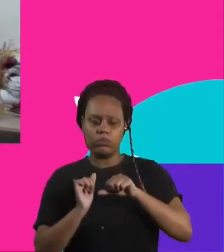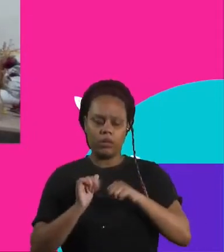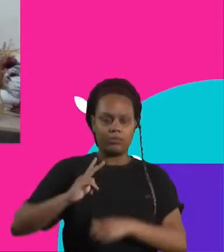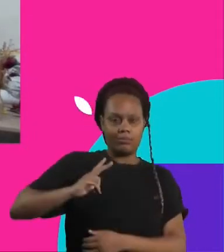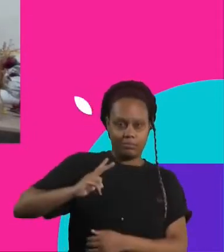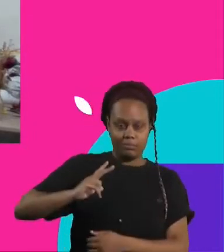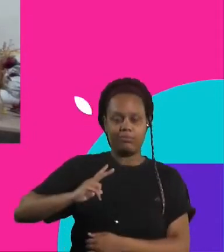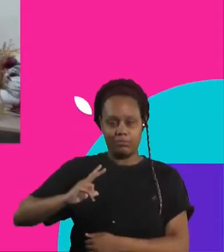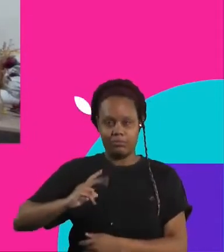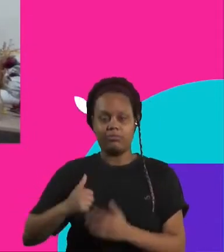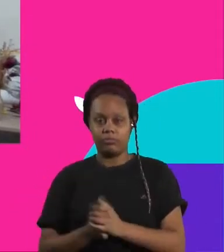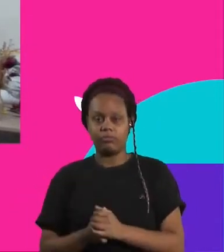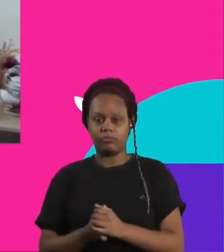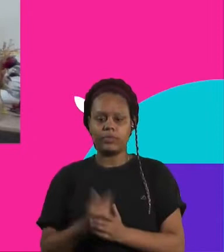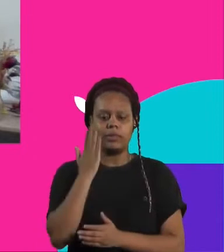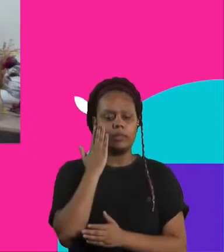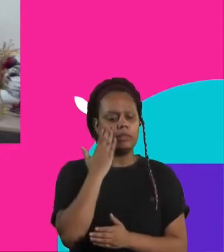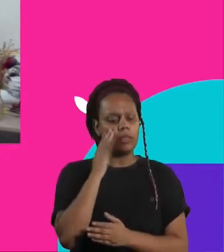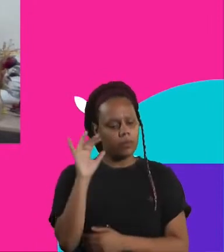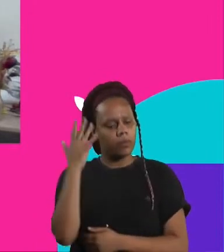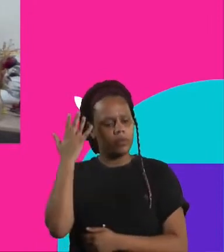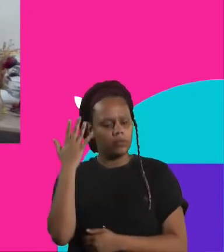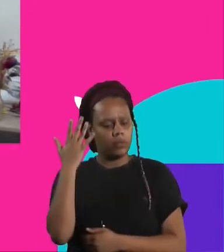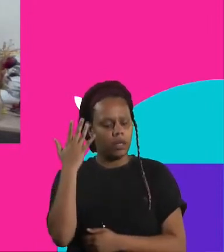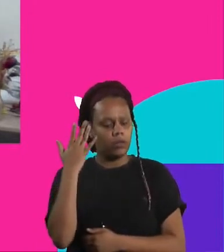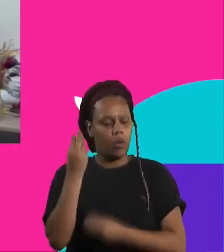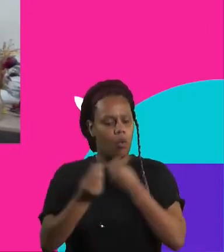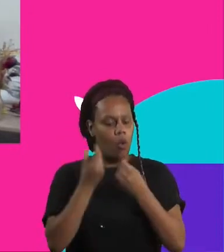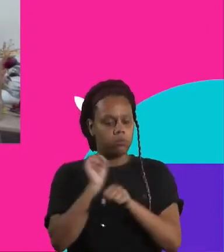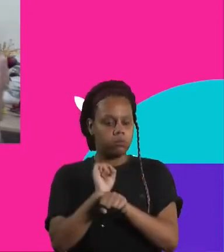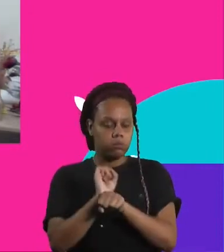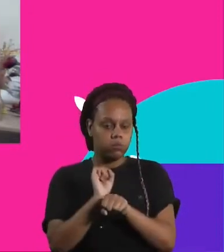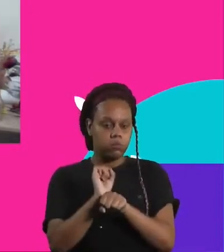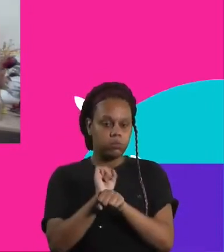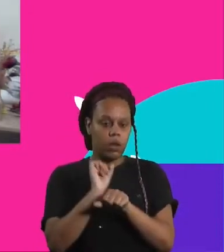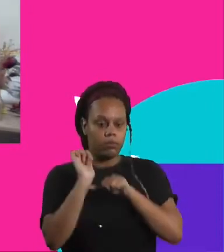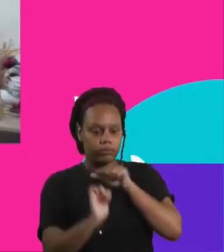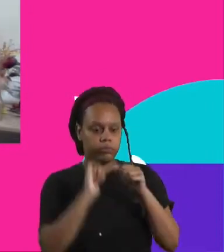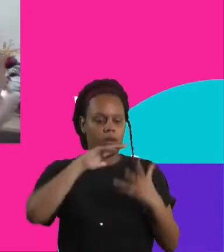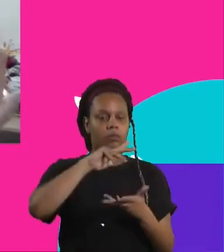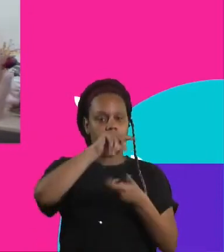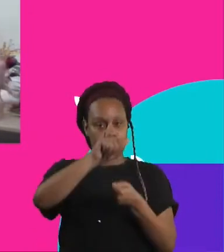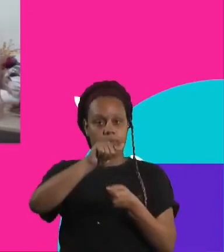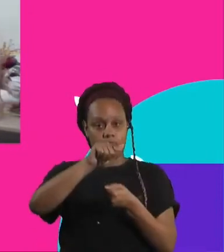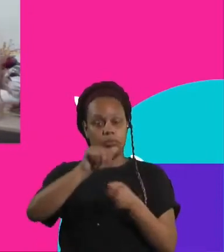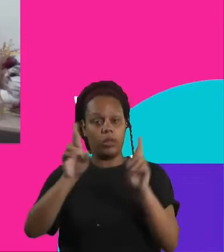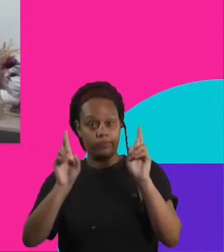perguntas, definirem os seus resultados, aquilo que esperam de transformação para o mundo. Depois disso,